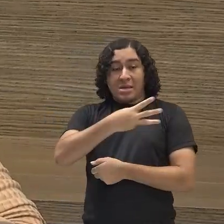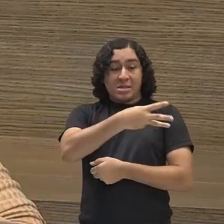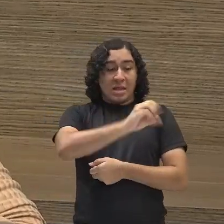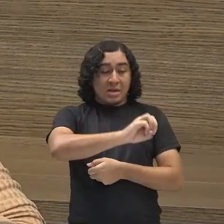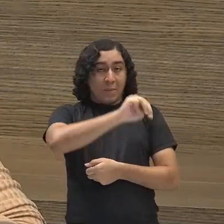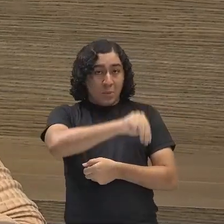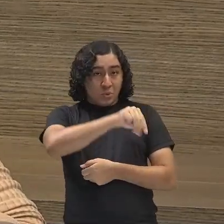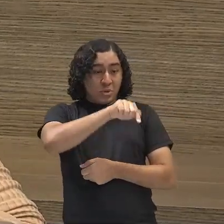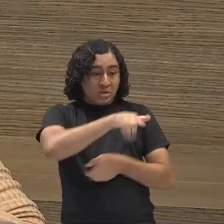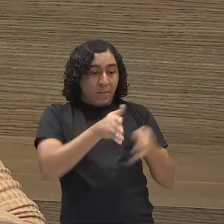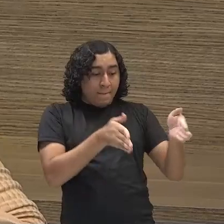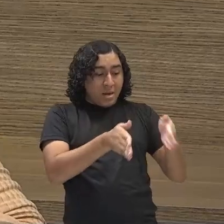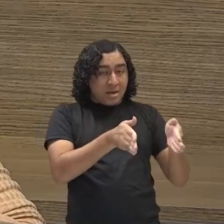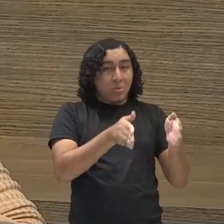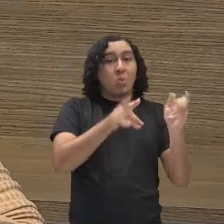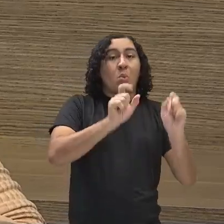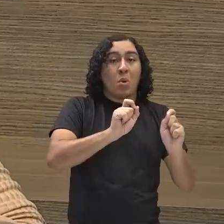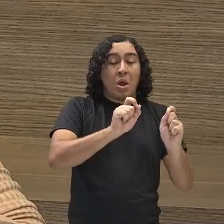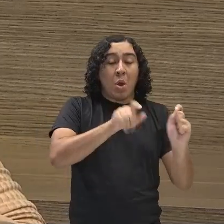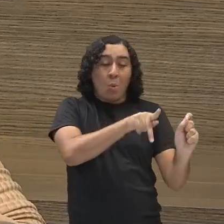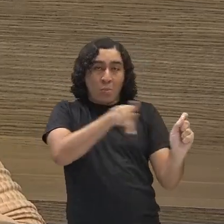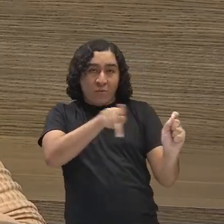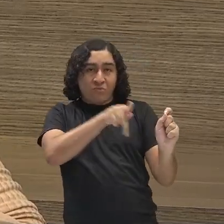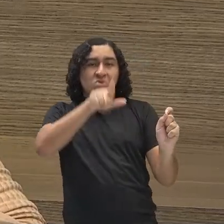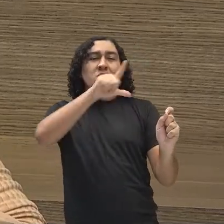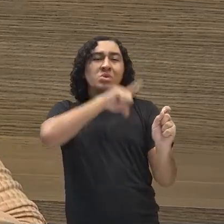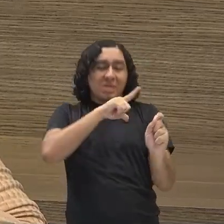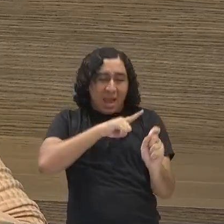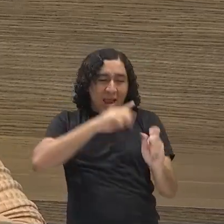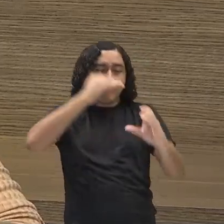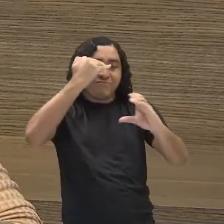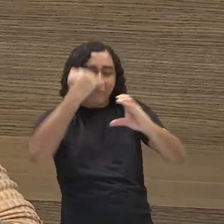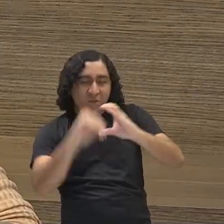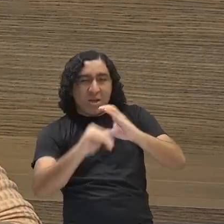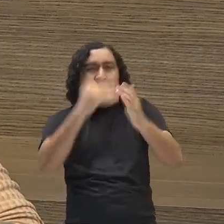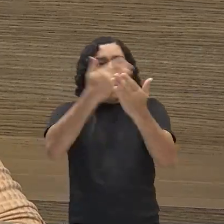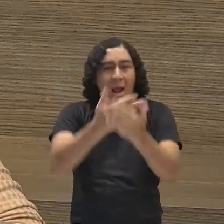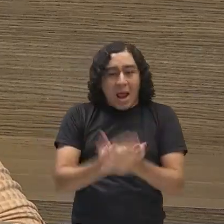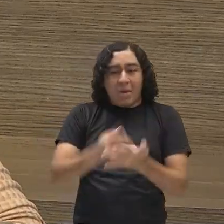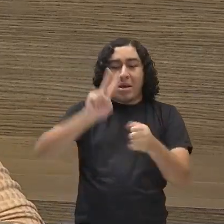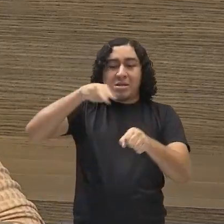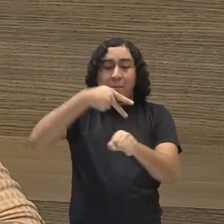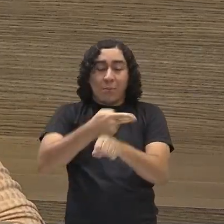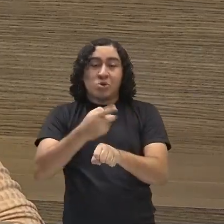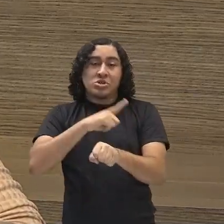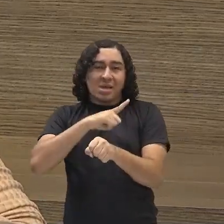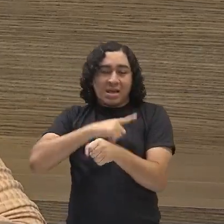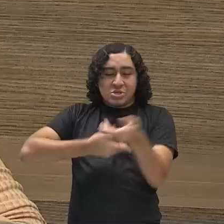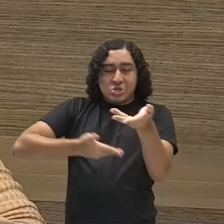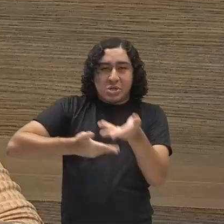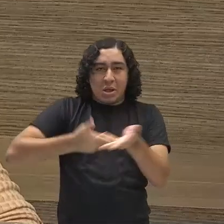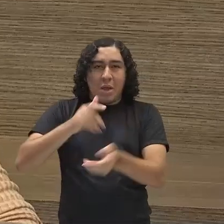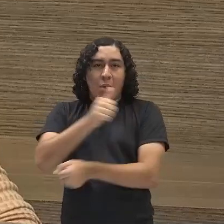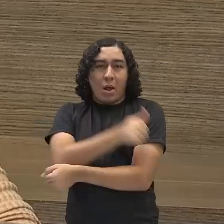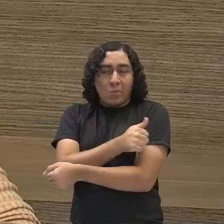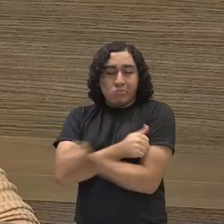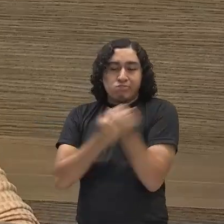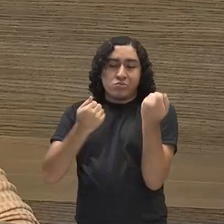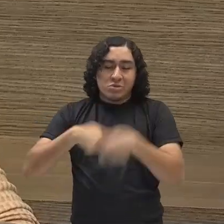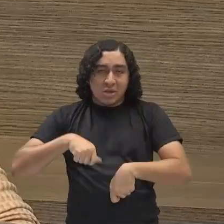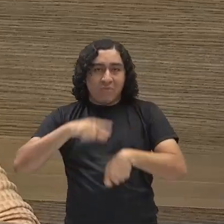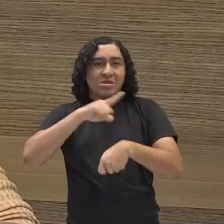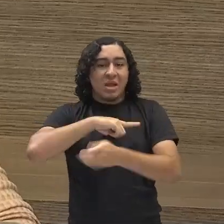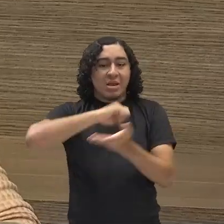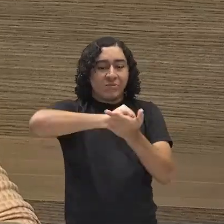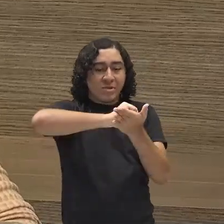professor ministrante passar o conteúdo deles, aí vem a parte da dinâmica, que é mais de 20 minutos para o aluno fazer aquela